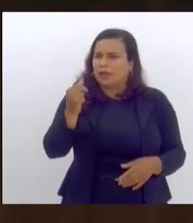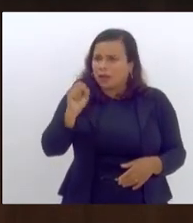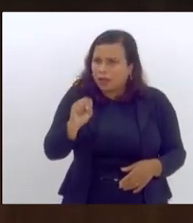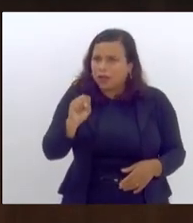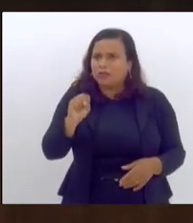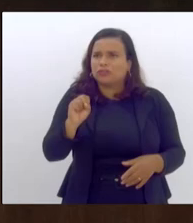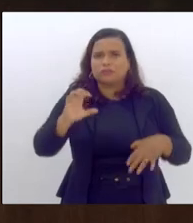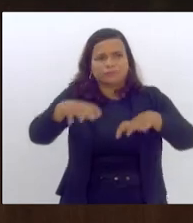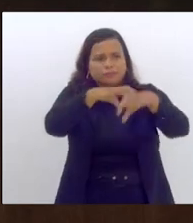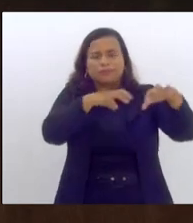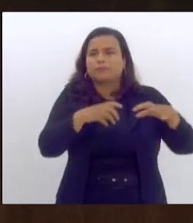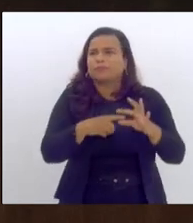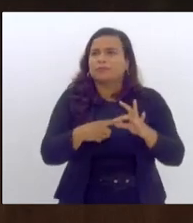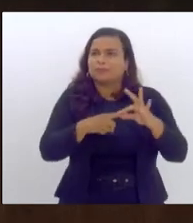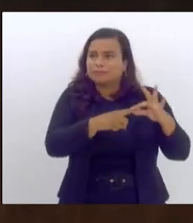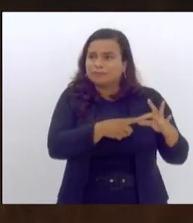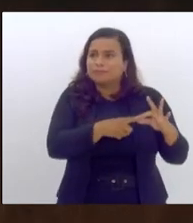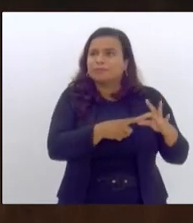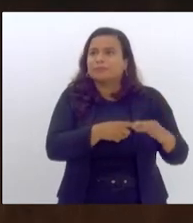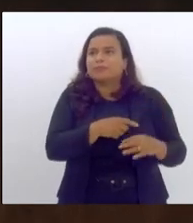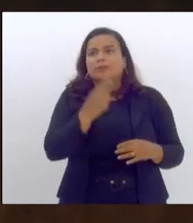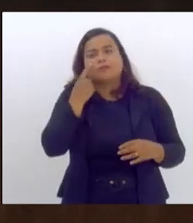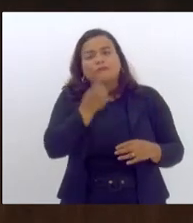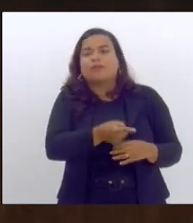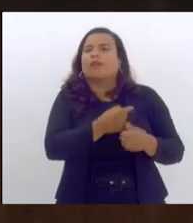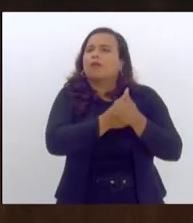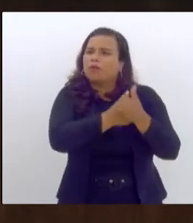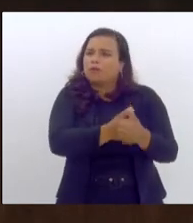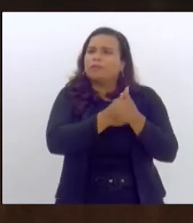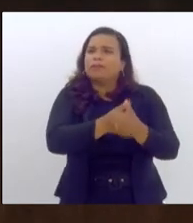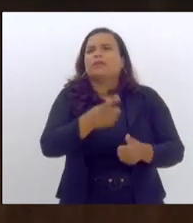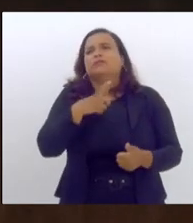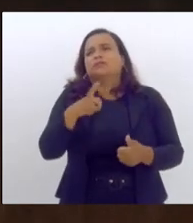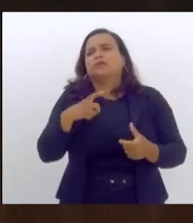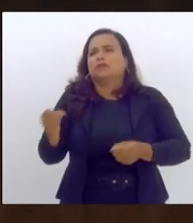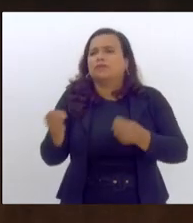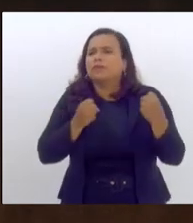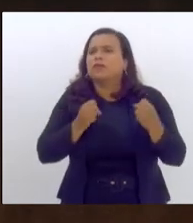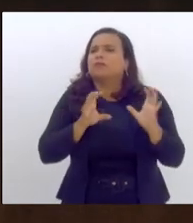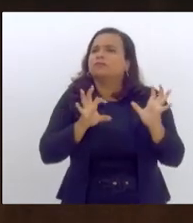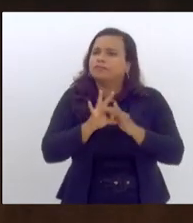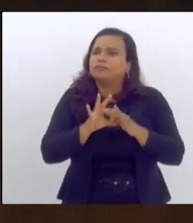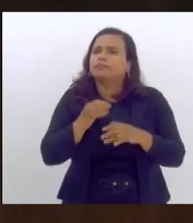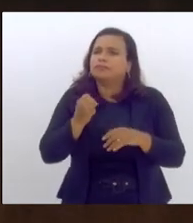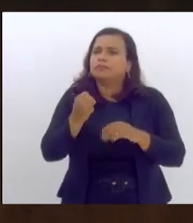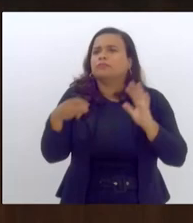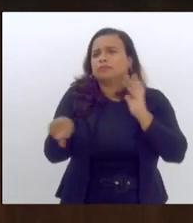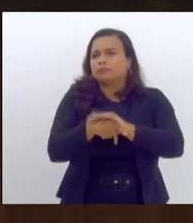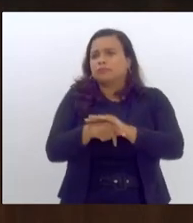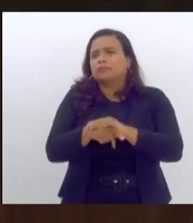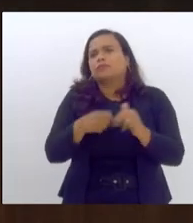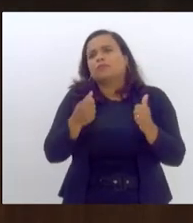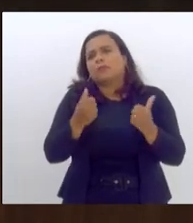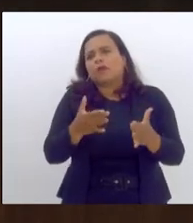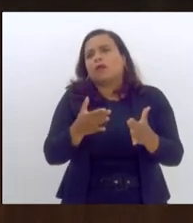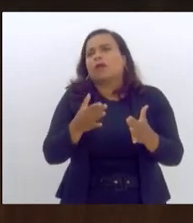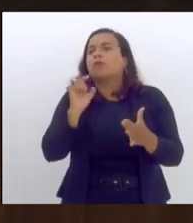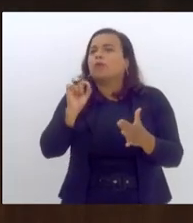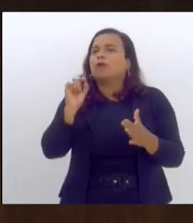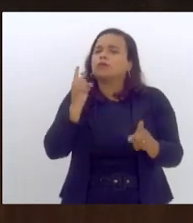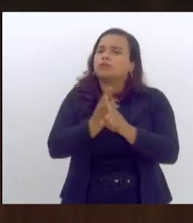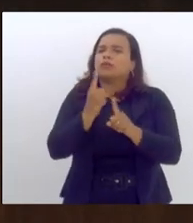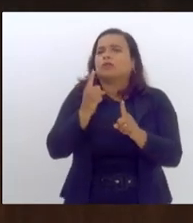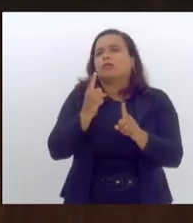territórios periféricos, que fazem o acompanhamento e o fortalecimento de vínculos, possa dispor de um